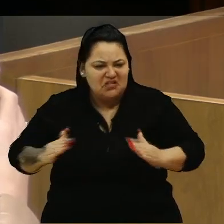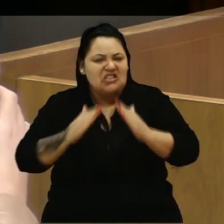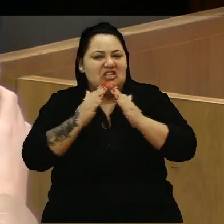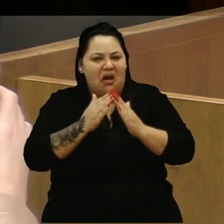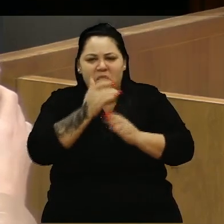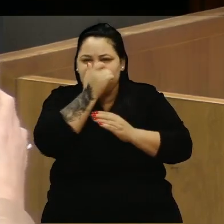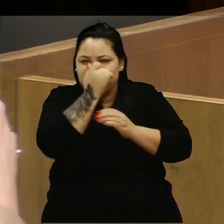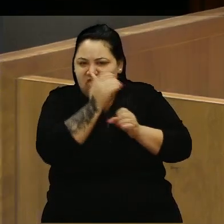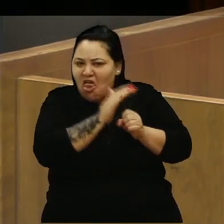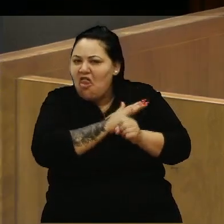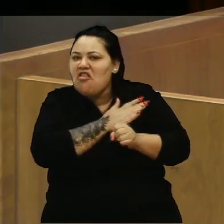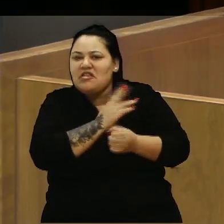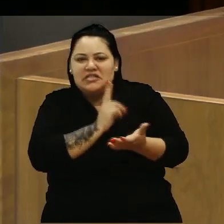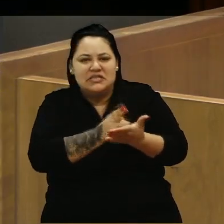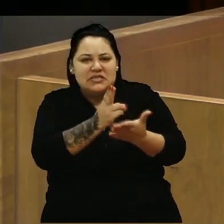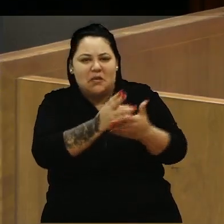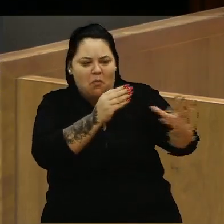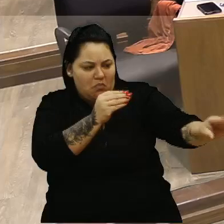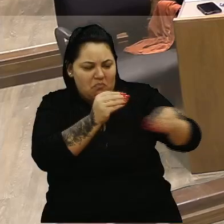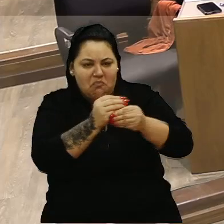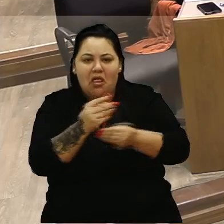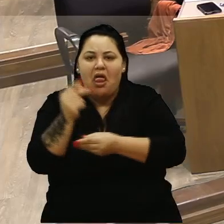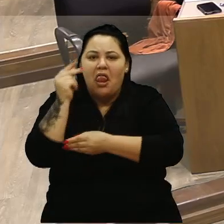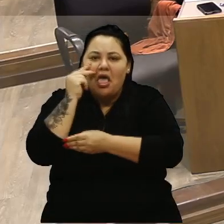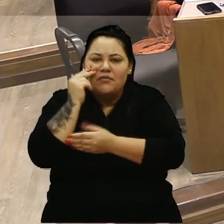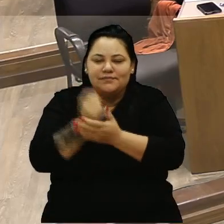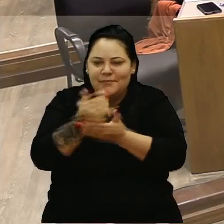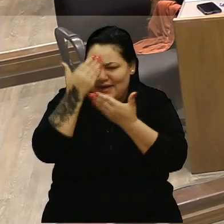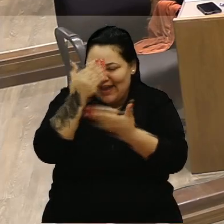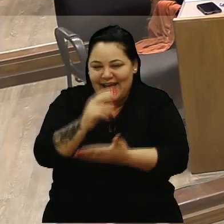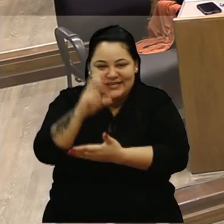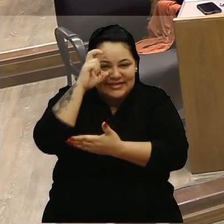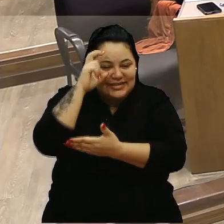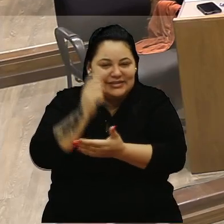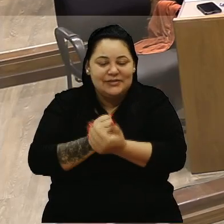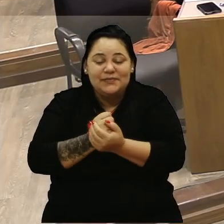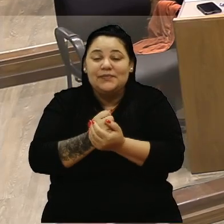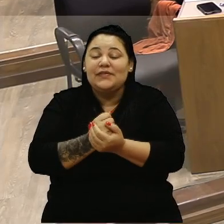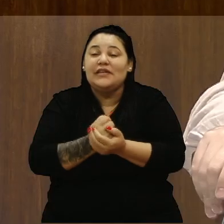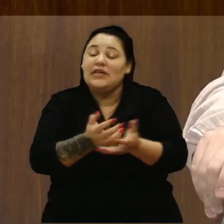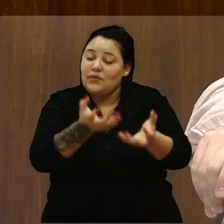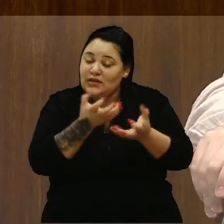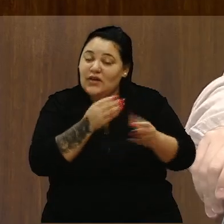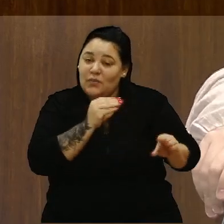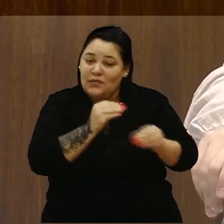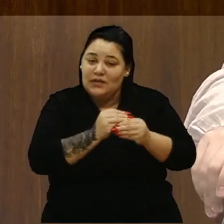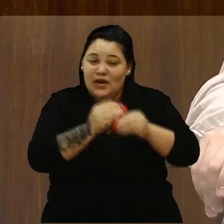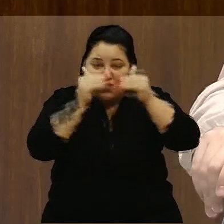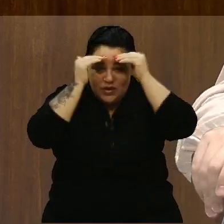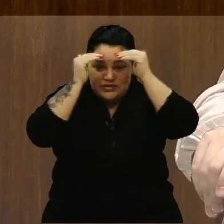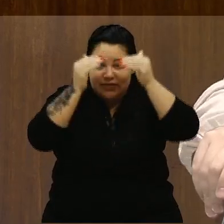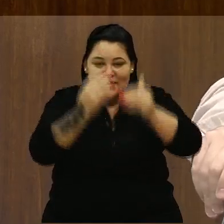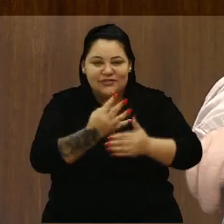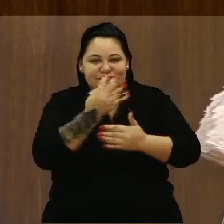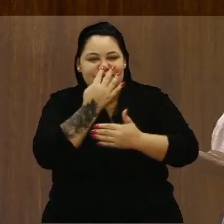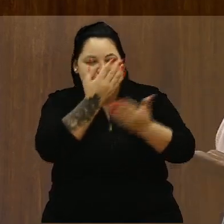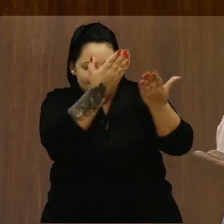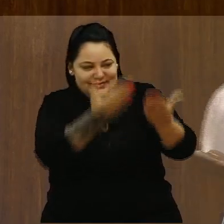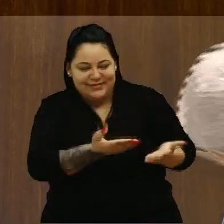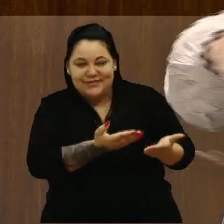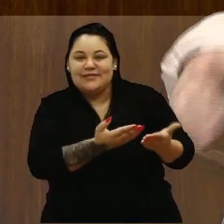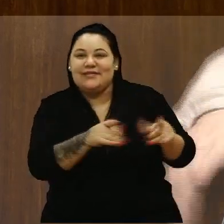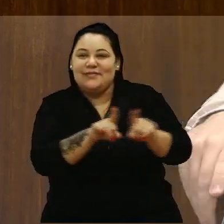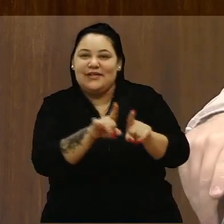à parte, Libardi. Obrigado pela gentileza, vereadora Sandra. De início, eu gostaria de reiterar o respeito e a admiração que eu tenho pela senhora. Tenho certeza